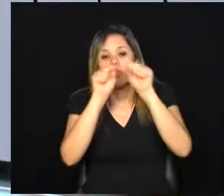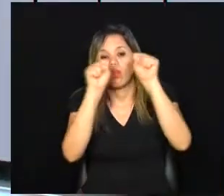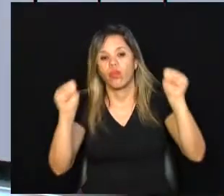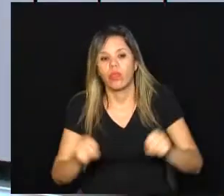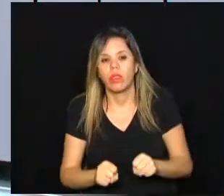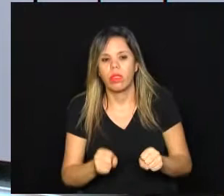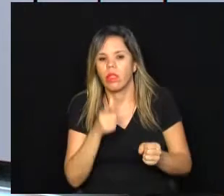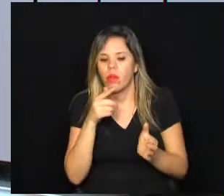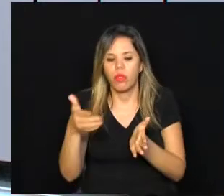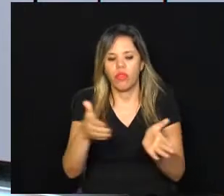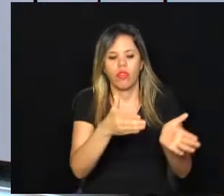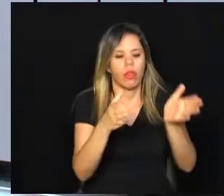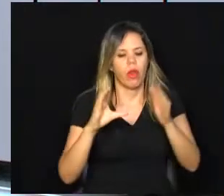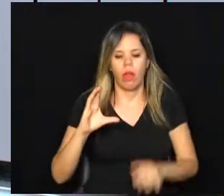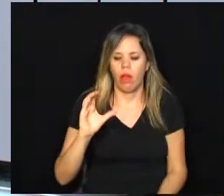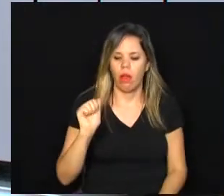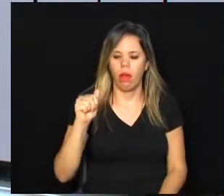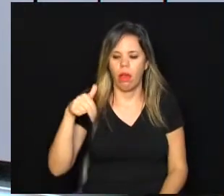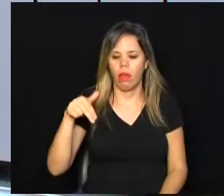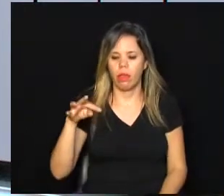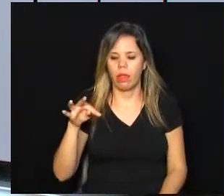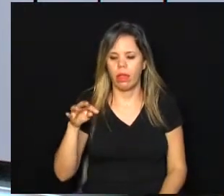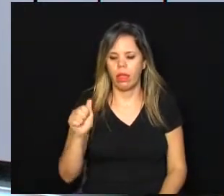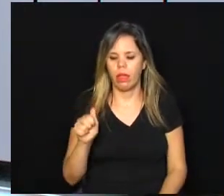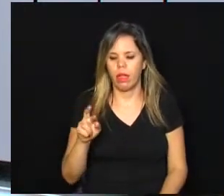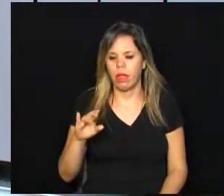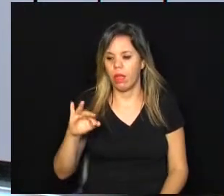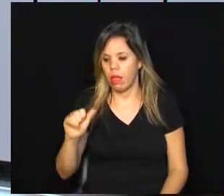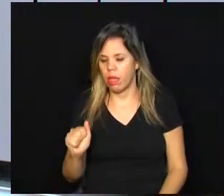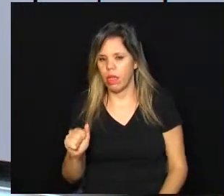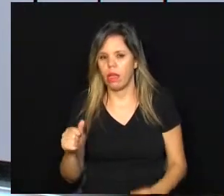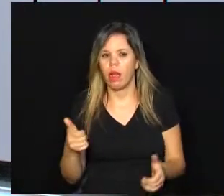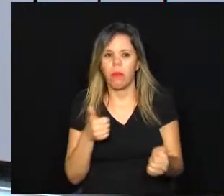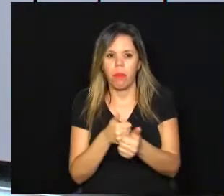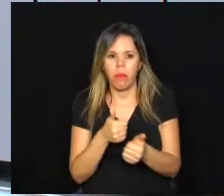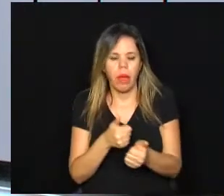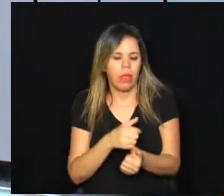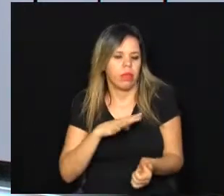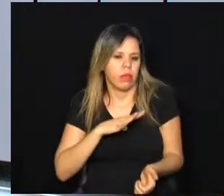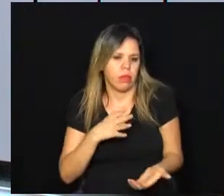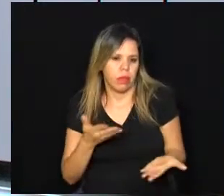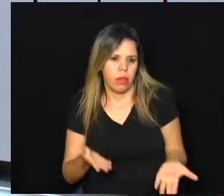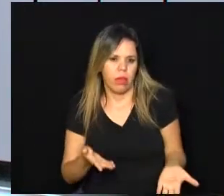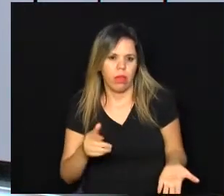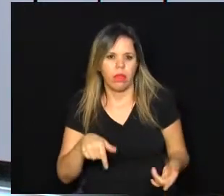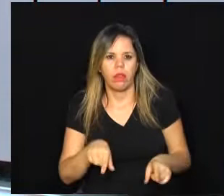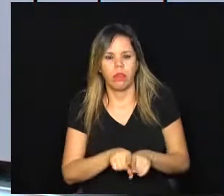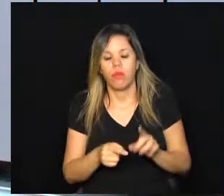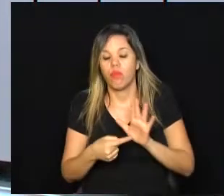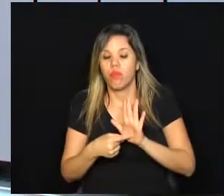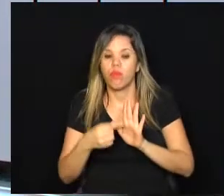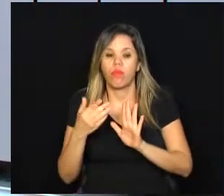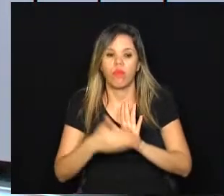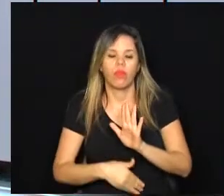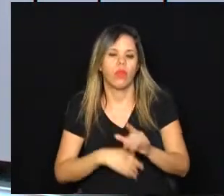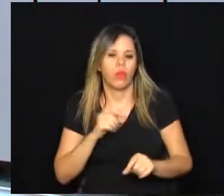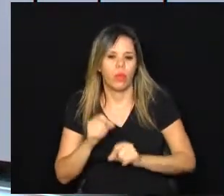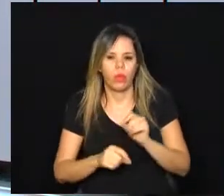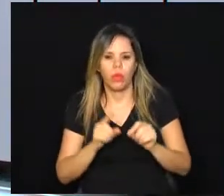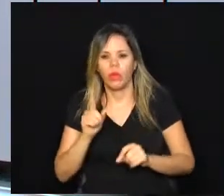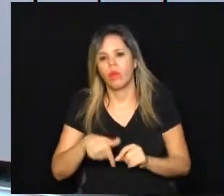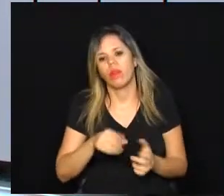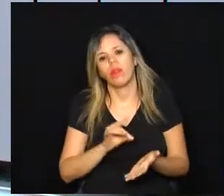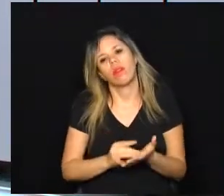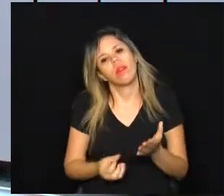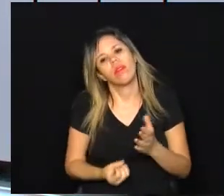que diz mais diretamente aqui a nossa região e a nossa cidade, é um demonstrativo de que essa é uma